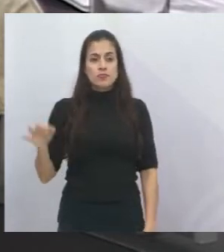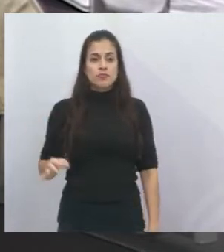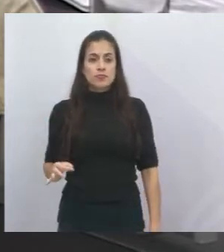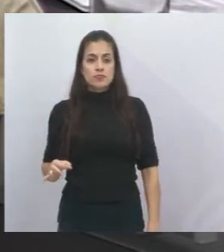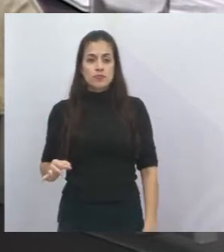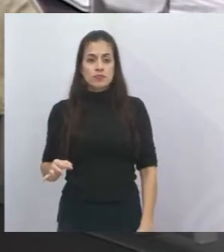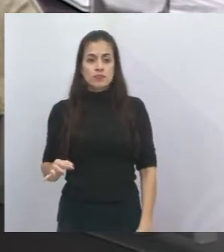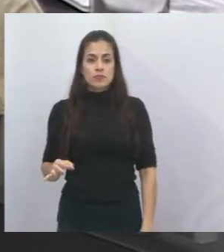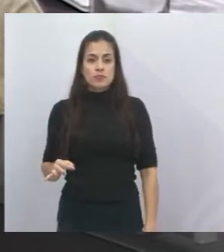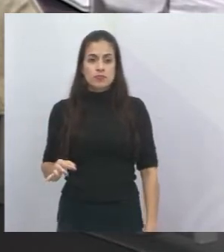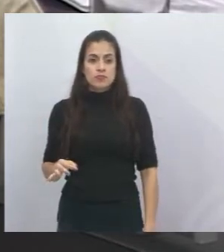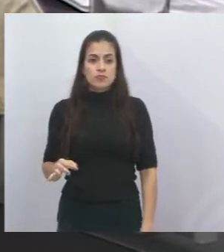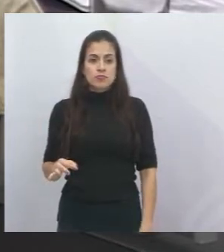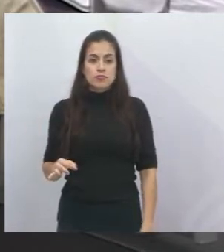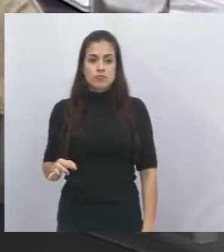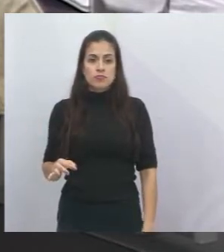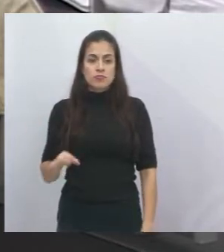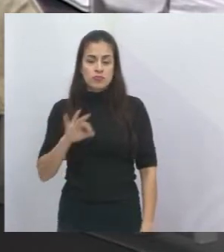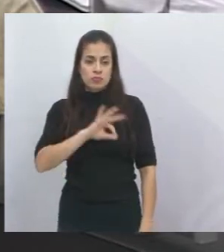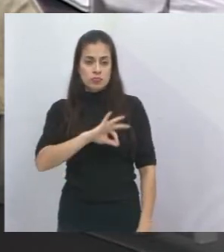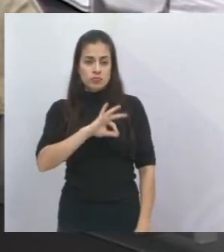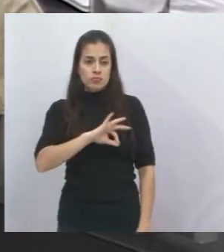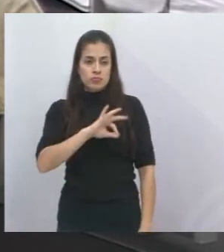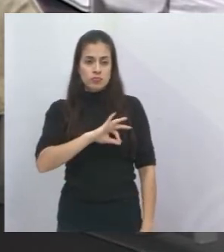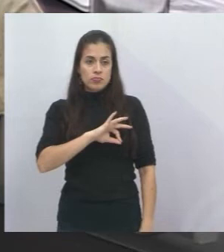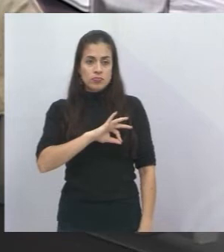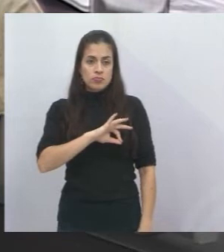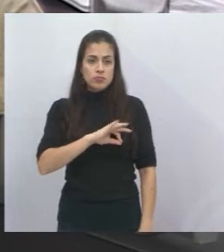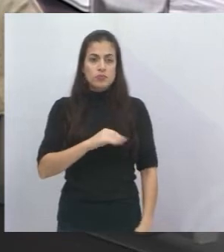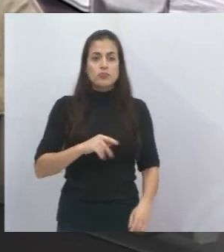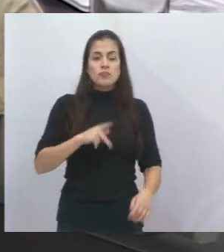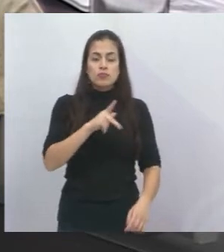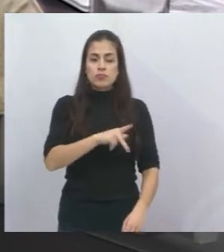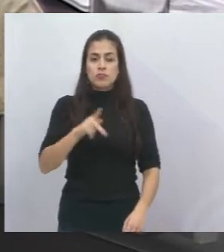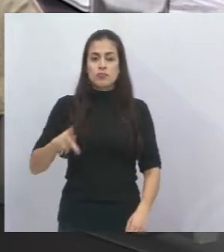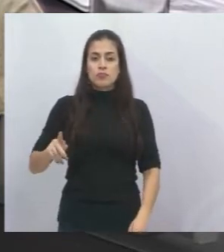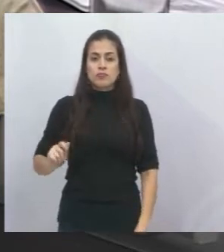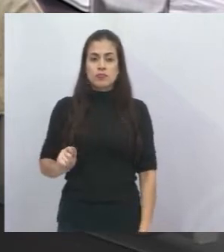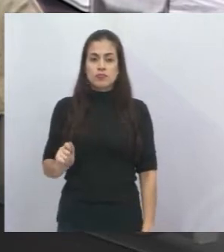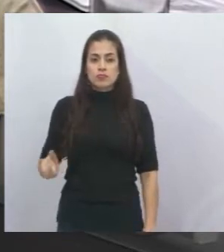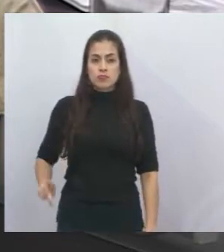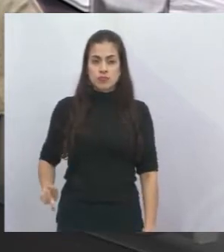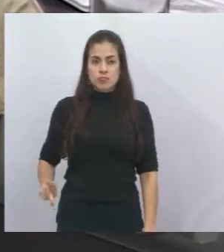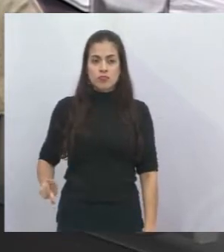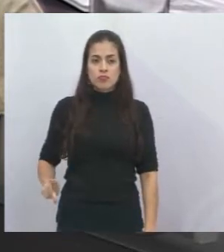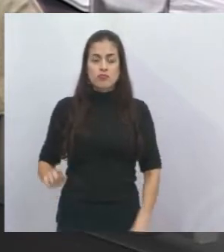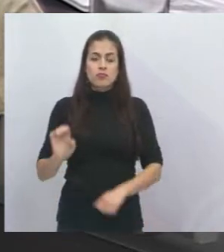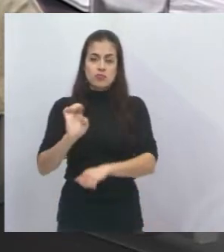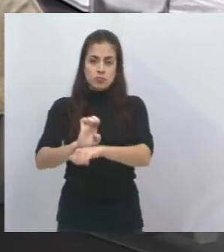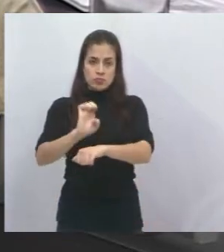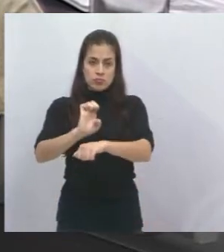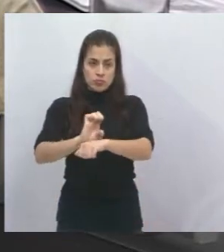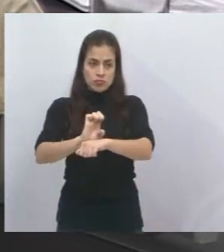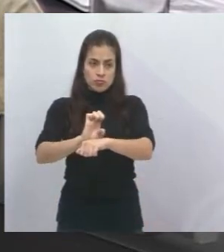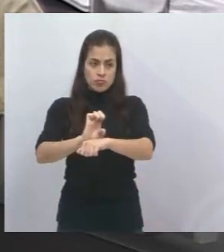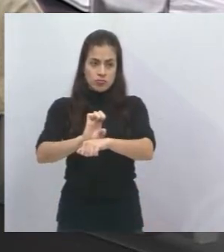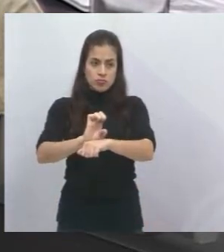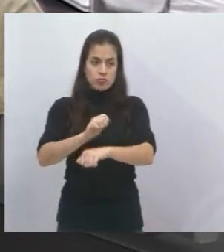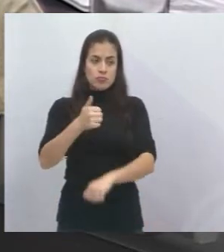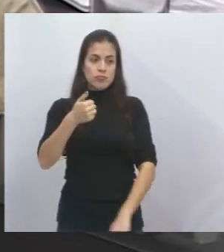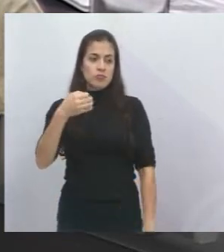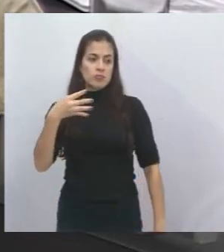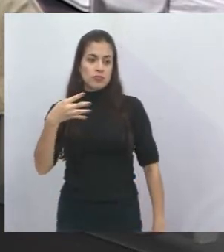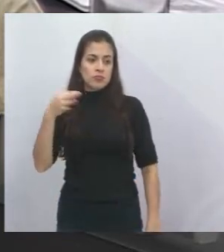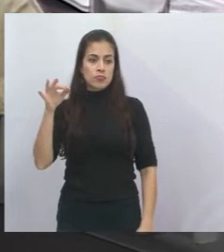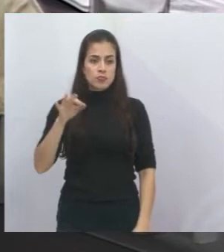integral. Né? Então, desconto do salário do professor aposentado do Estado, né? Aposentado do Estado, 14%